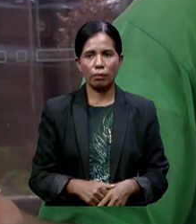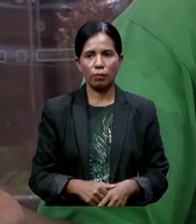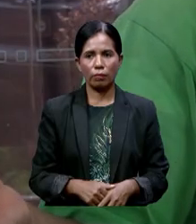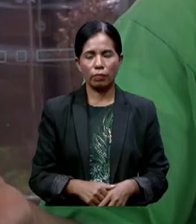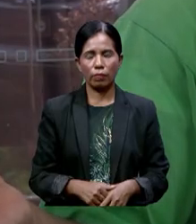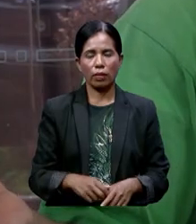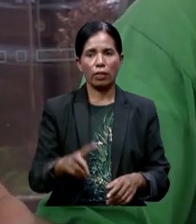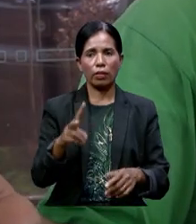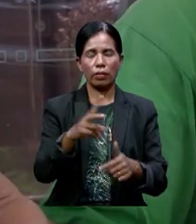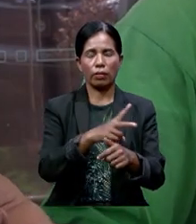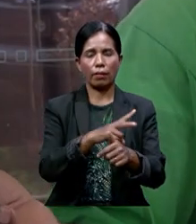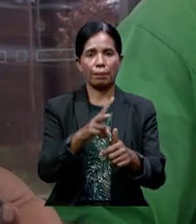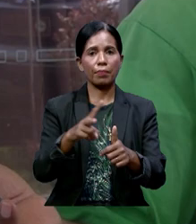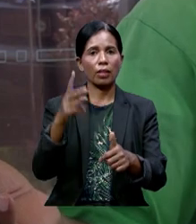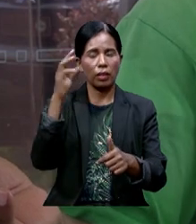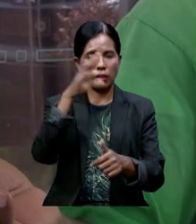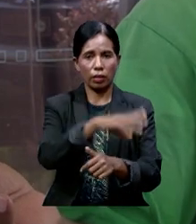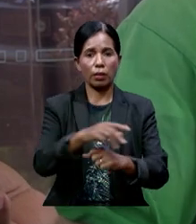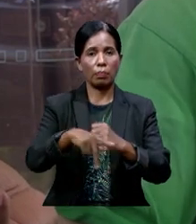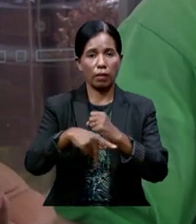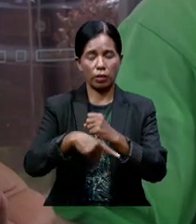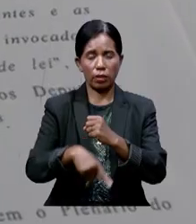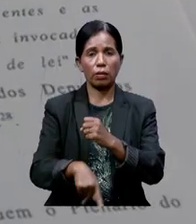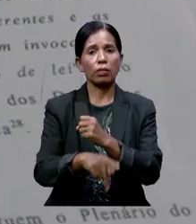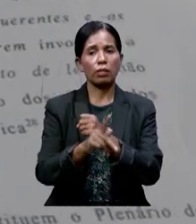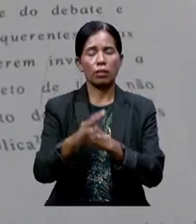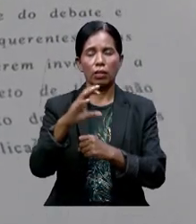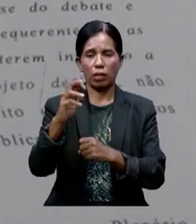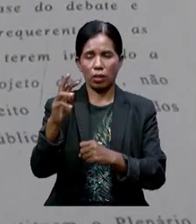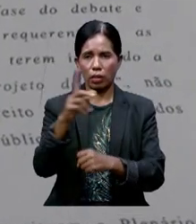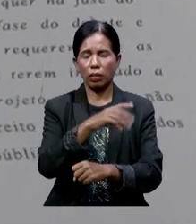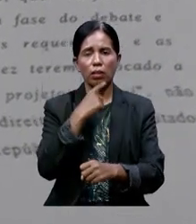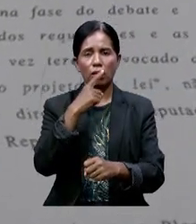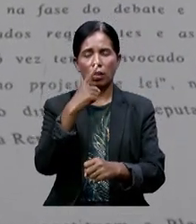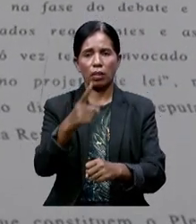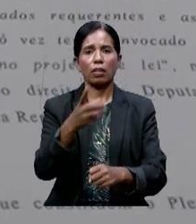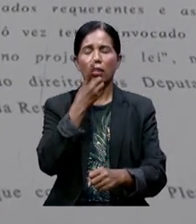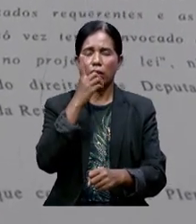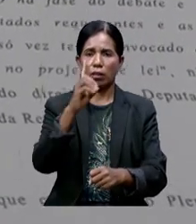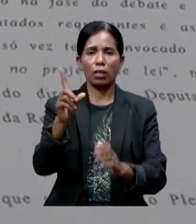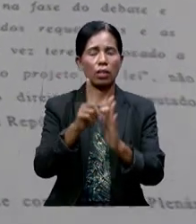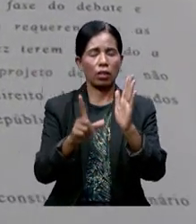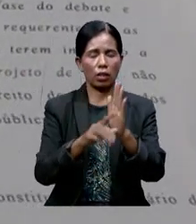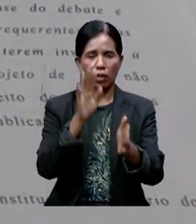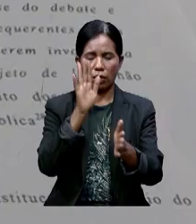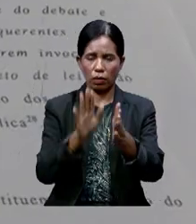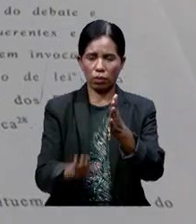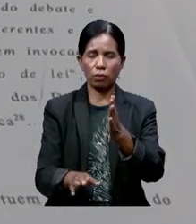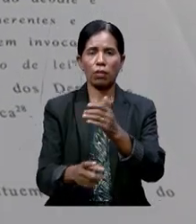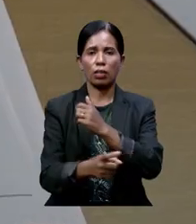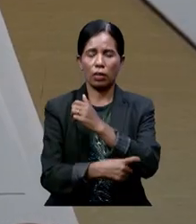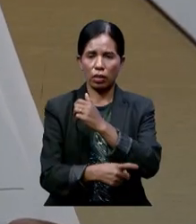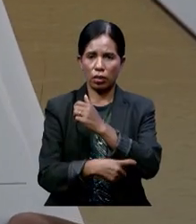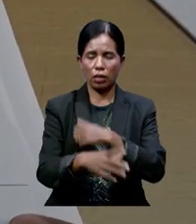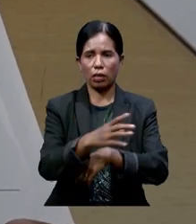Vice-chefe Bancada CNRT, Patrocínio Fernandes, atou questão, né, relaciona ao acordão se tribunal recurso deve declarar lei indulto no comutação pena